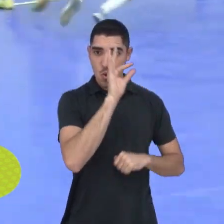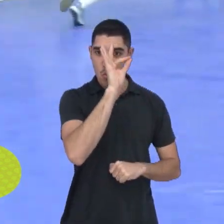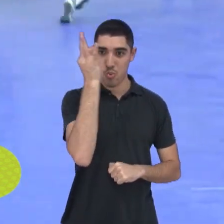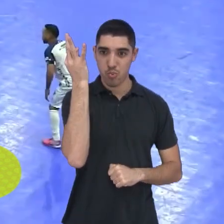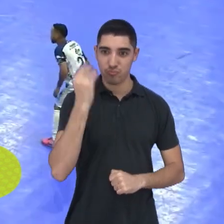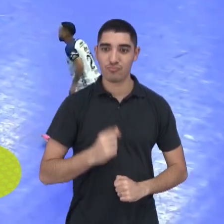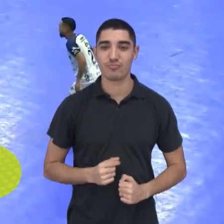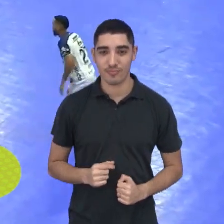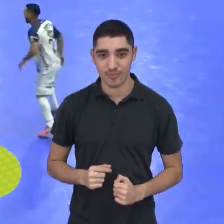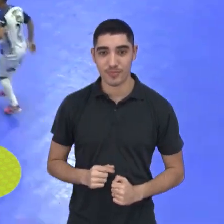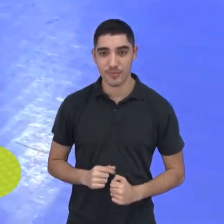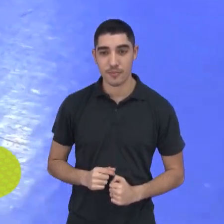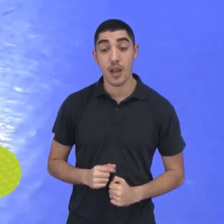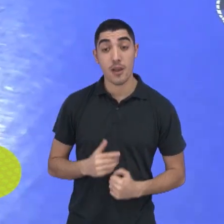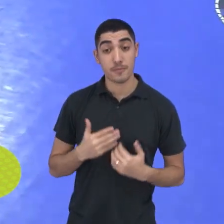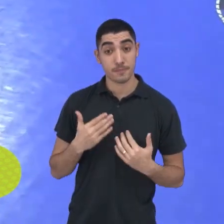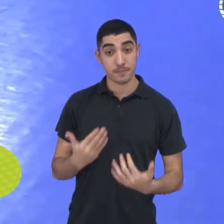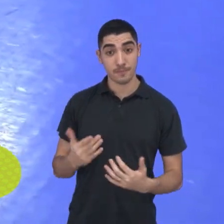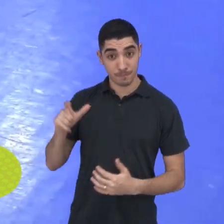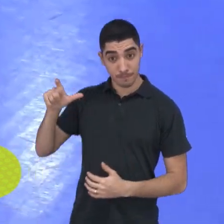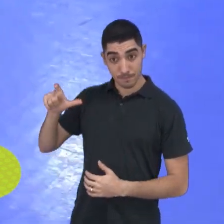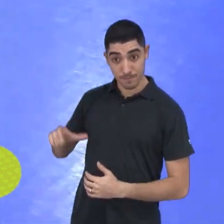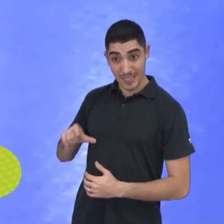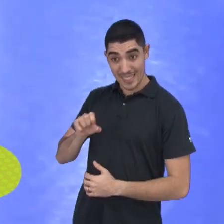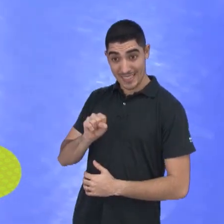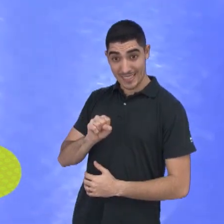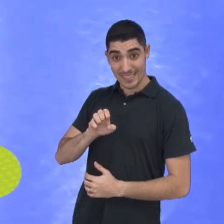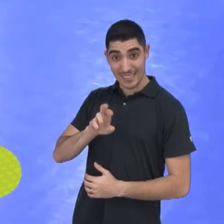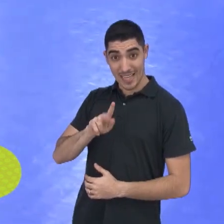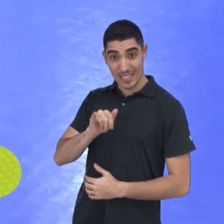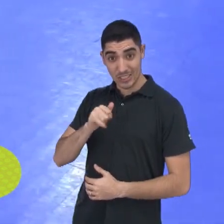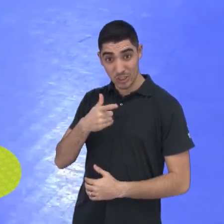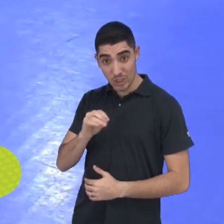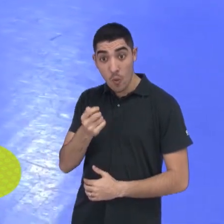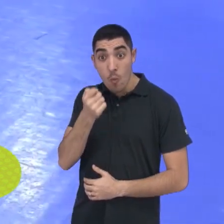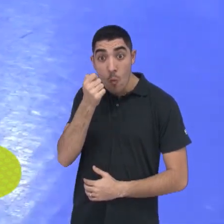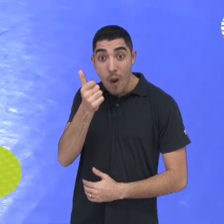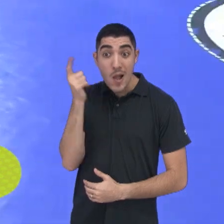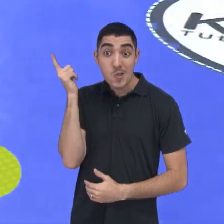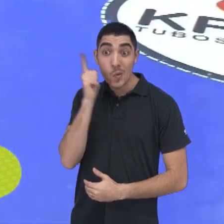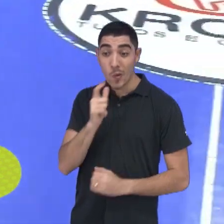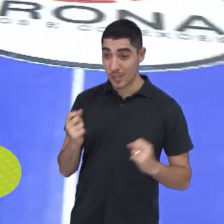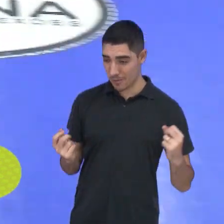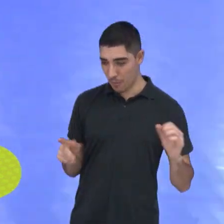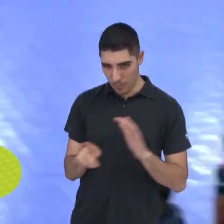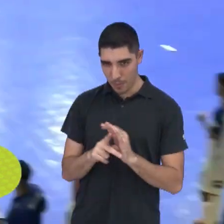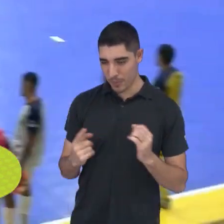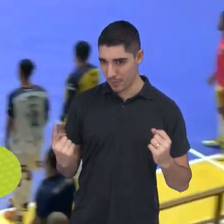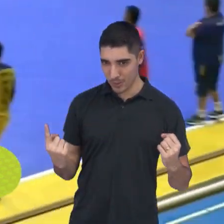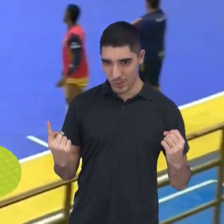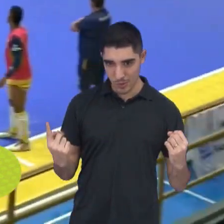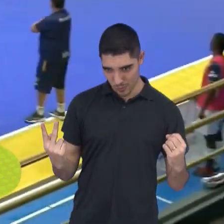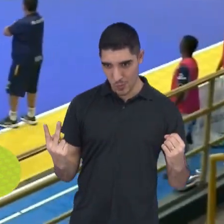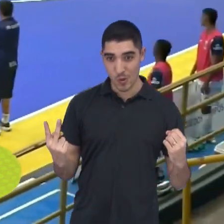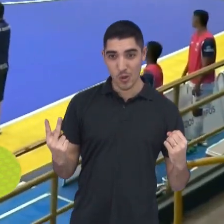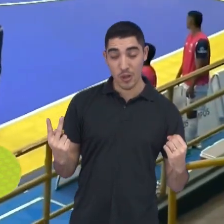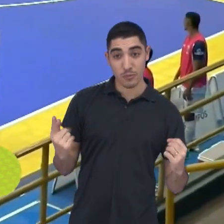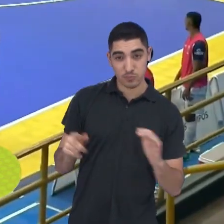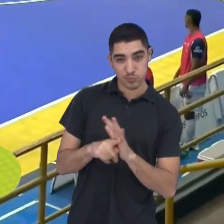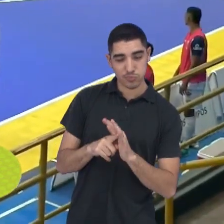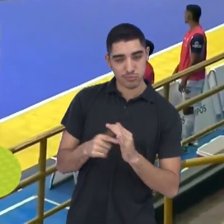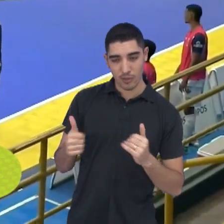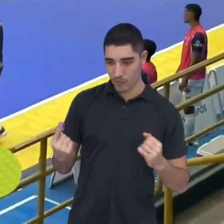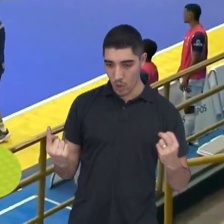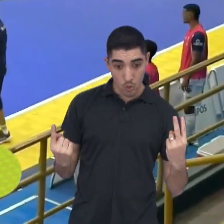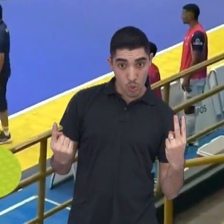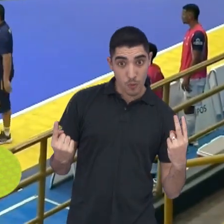empate. E o próprio Serjão quase matou o jogo nesse lance que ele defendeu, saiu jogando e bateu da quadra de defesa. A bola